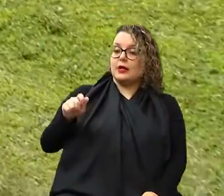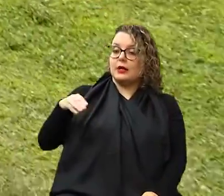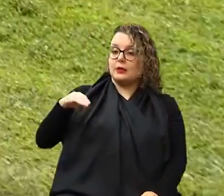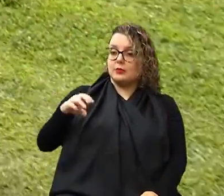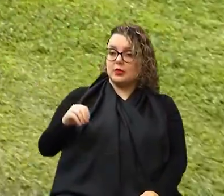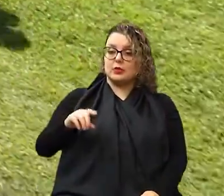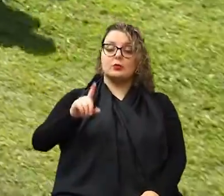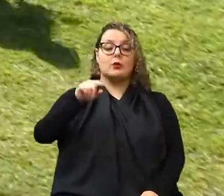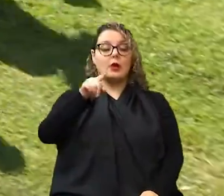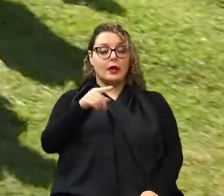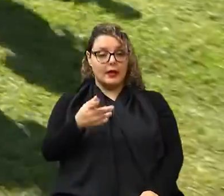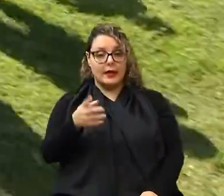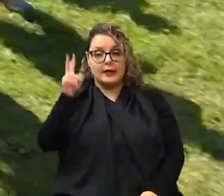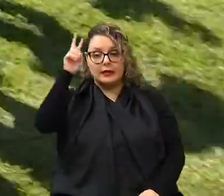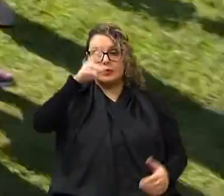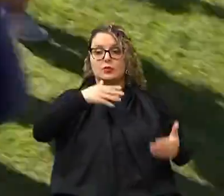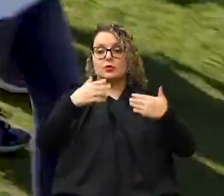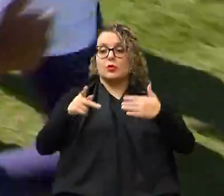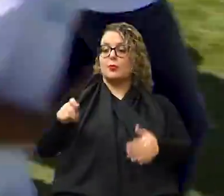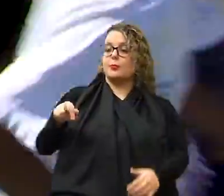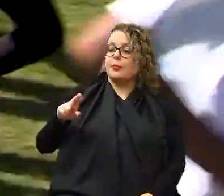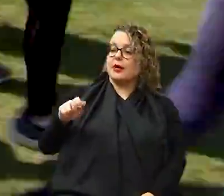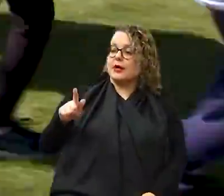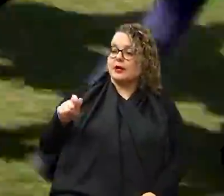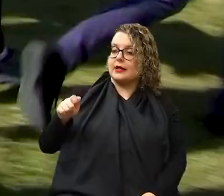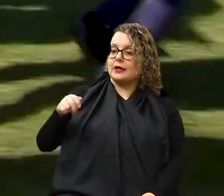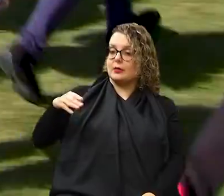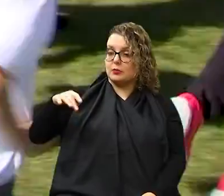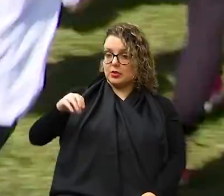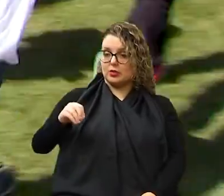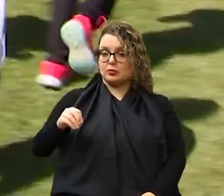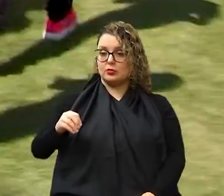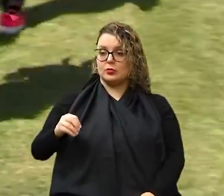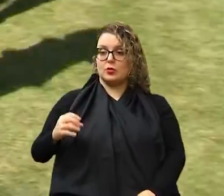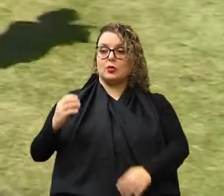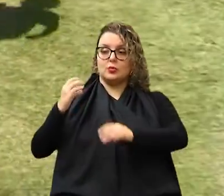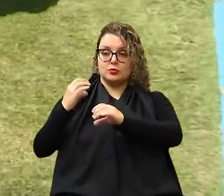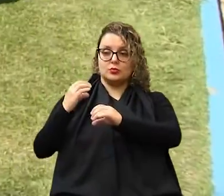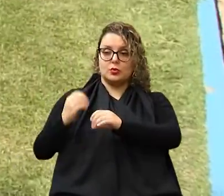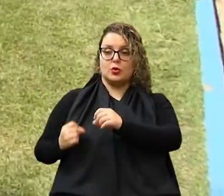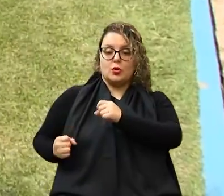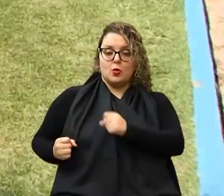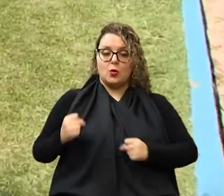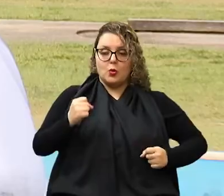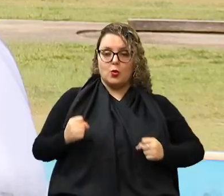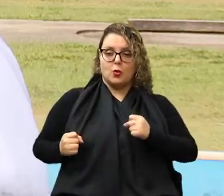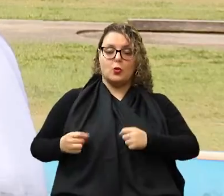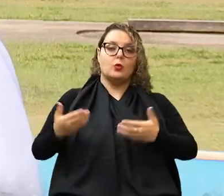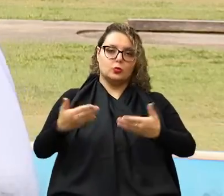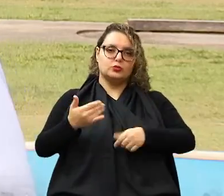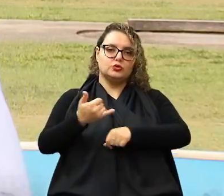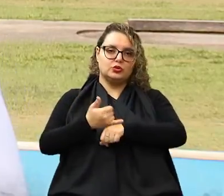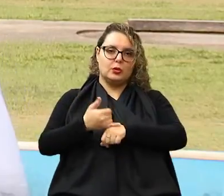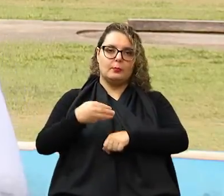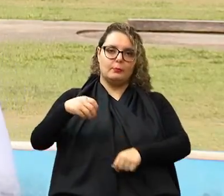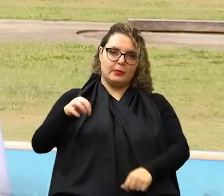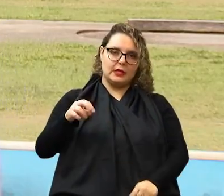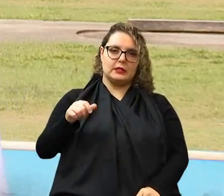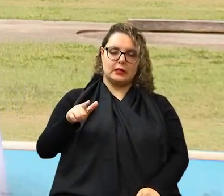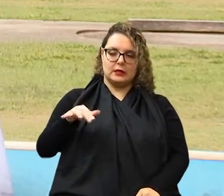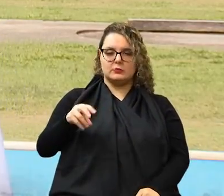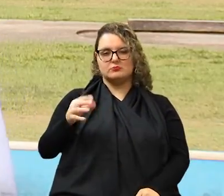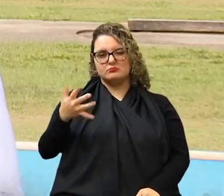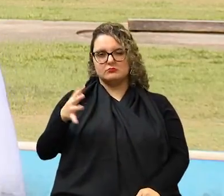né? Historicamente ele veio de um pergaminho. Hoje o bastão ele é um implemento metálico